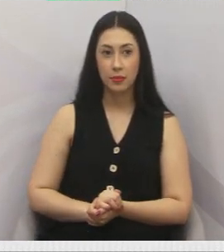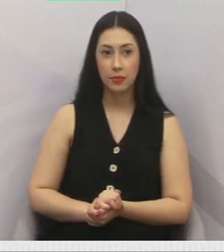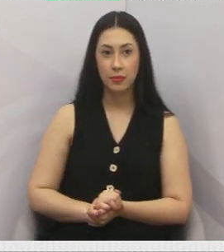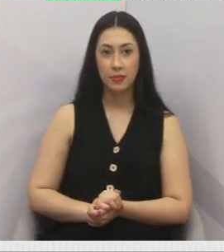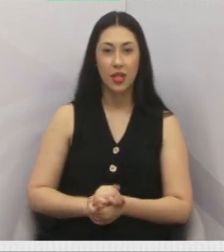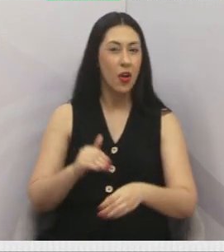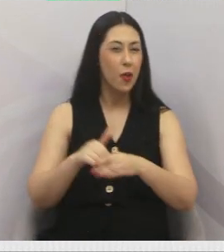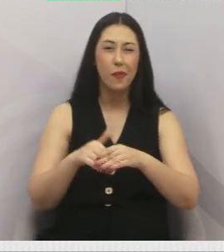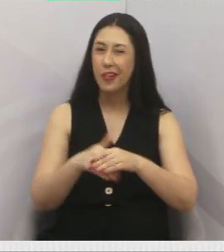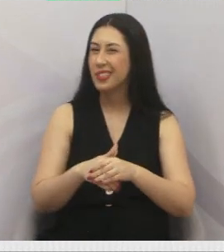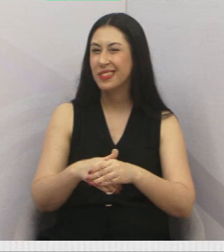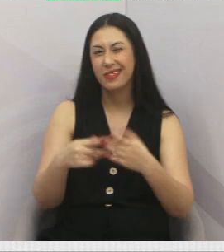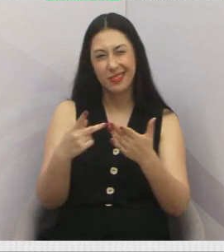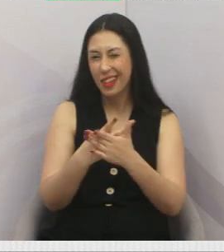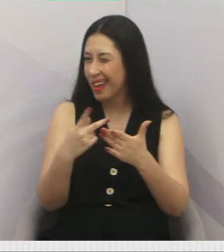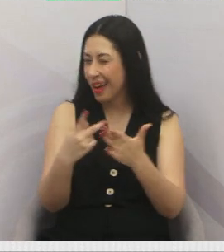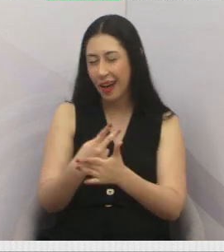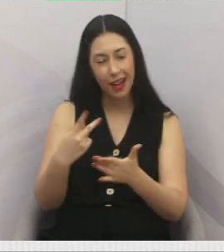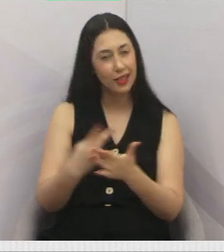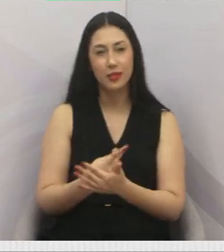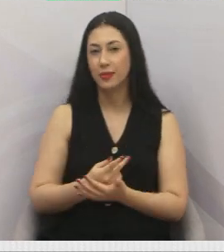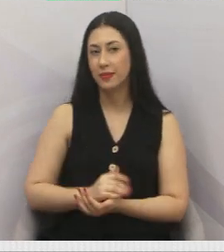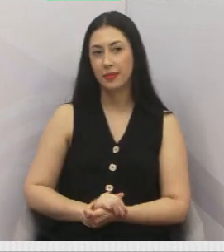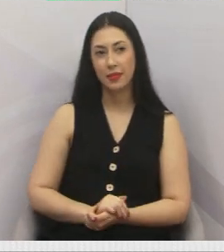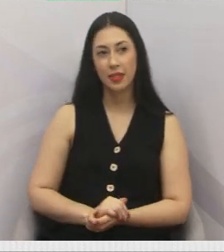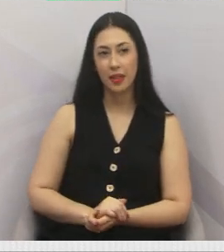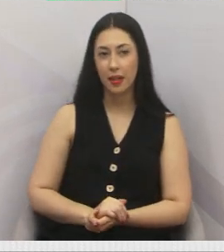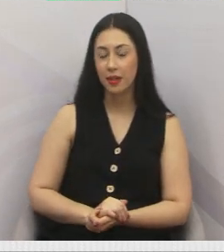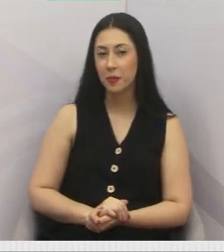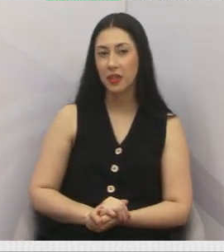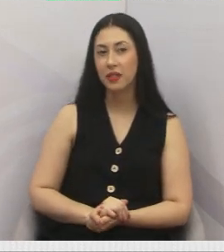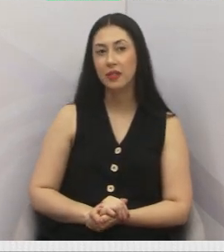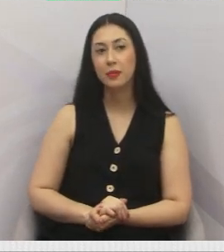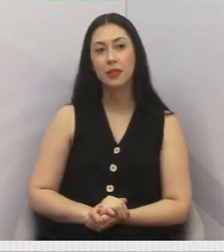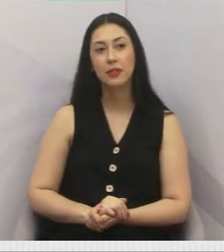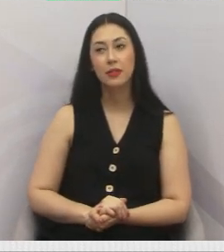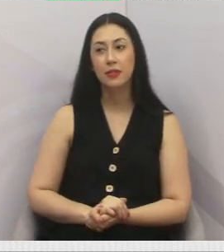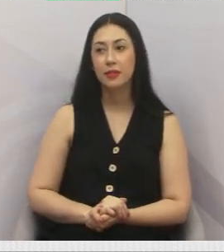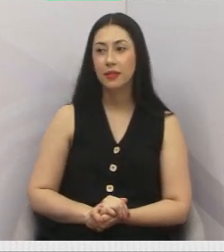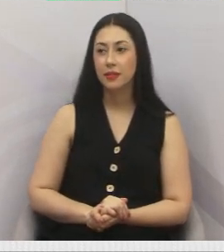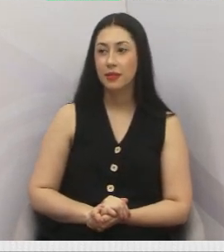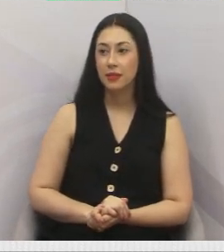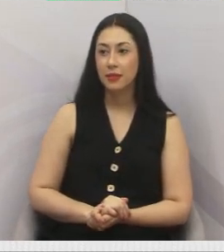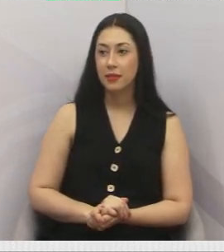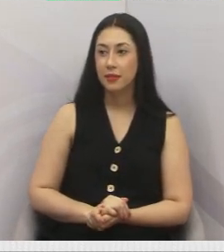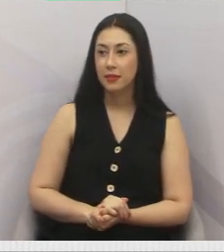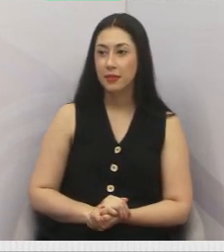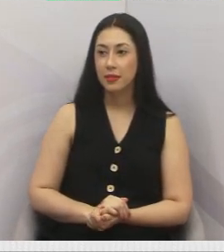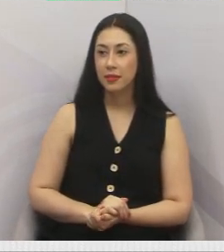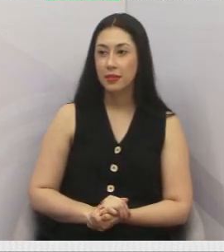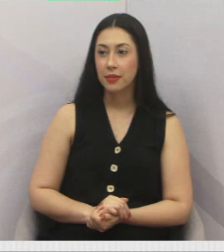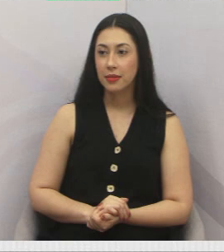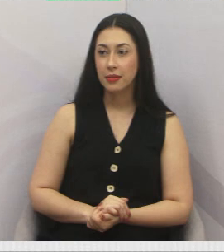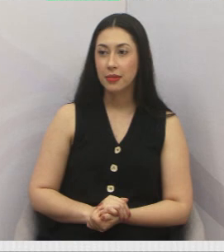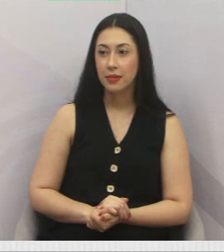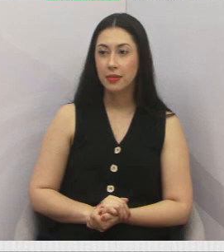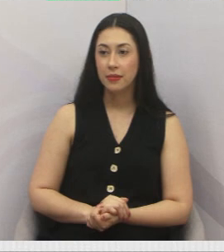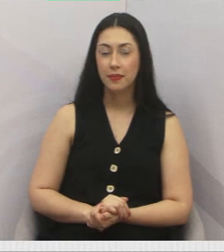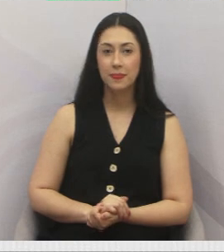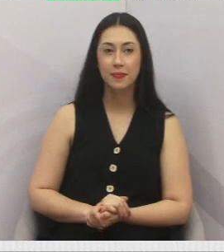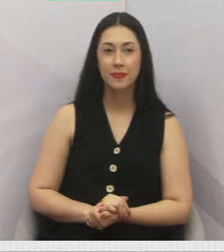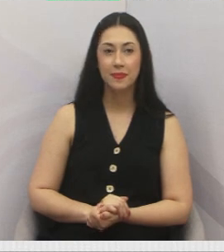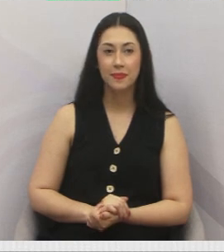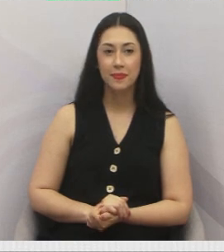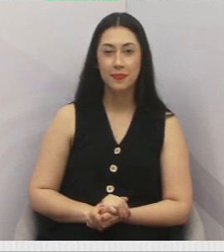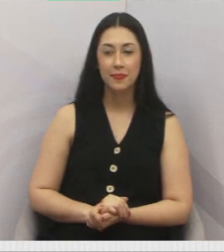totalmente inconclusivo. Voto totalmente inconclusivo. Tá? Mantém 7-7. Tá, mantém o